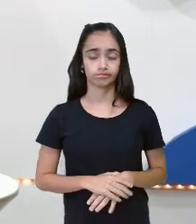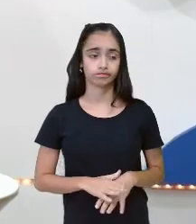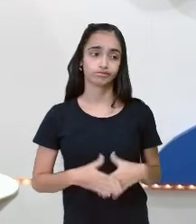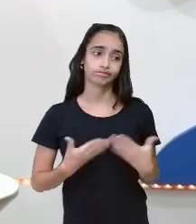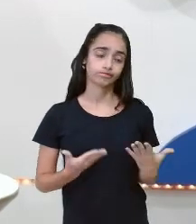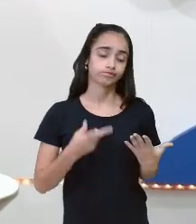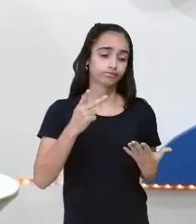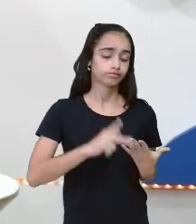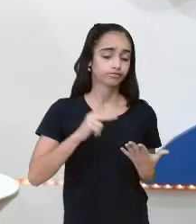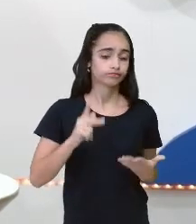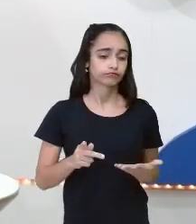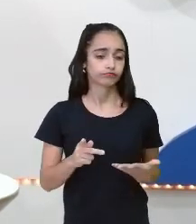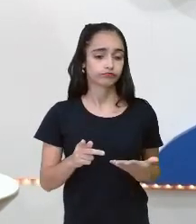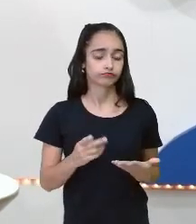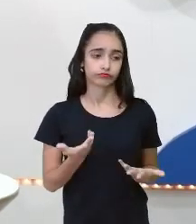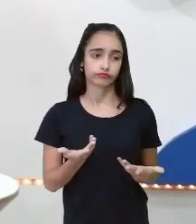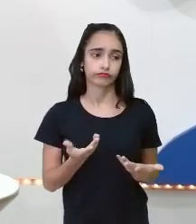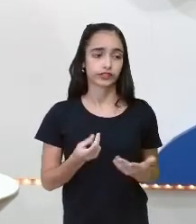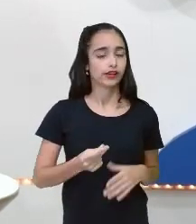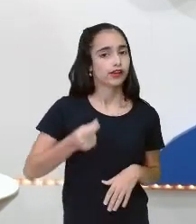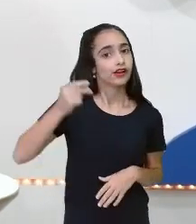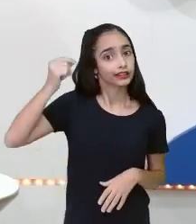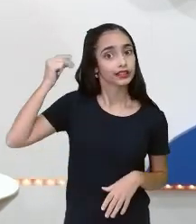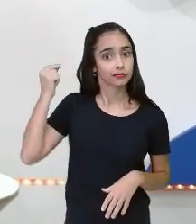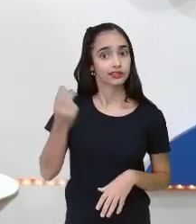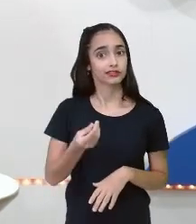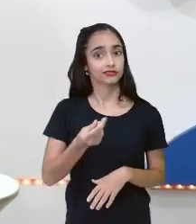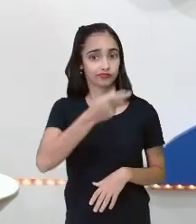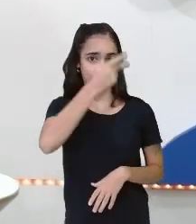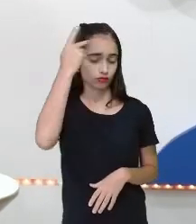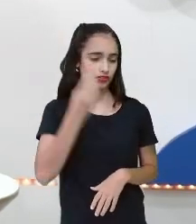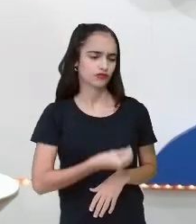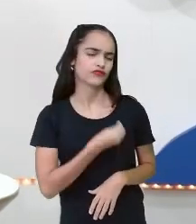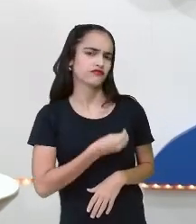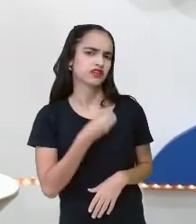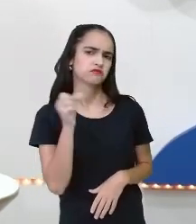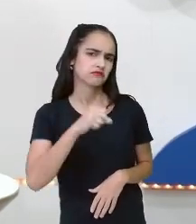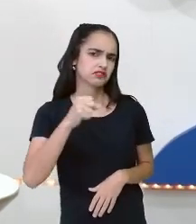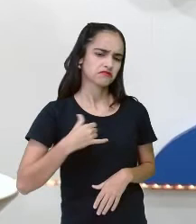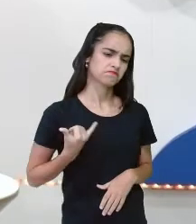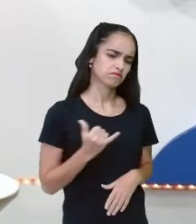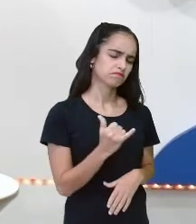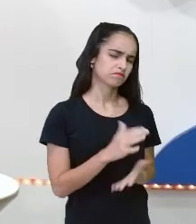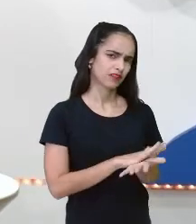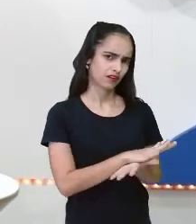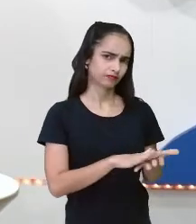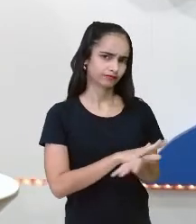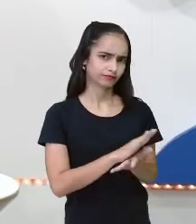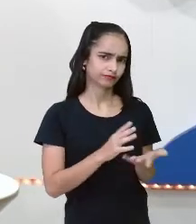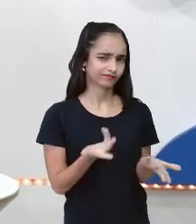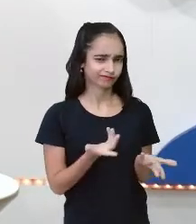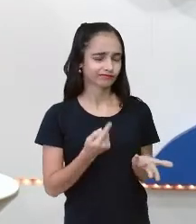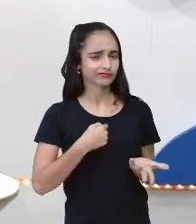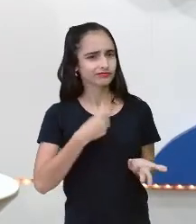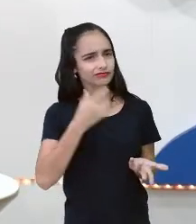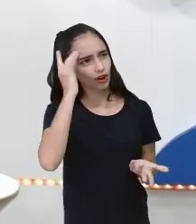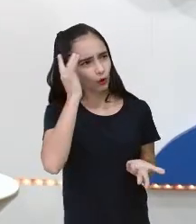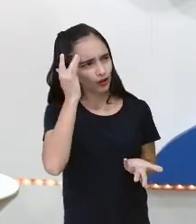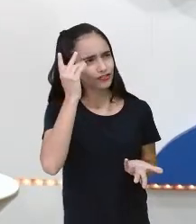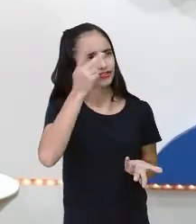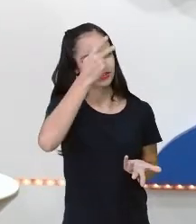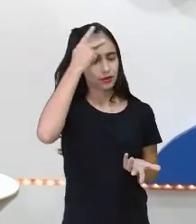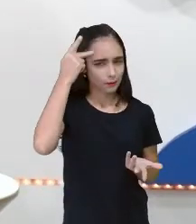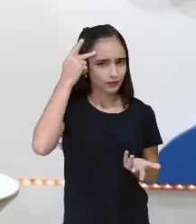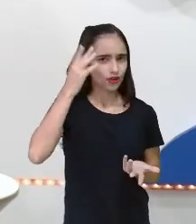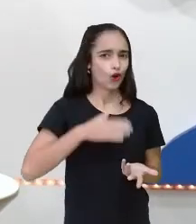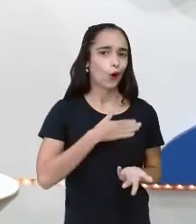Professora Sandra, antigamente as pessoas viviam sem energia elétrica, não é? Por uma parte, assim, eu acho que até se divertiam mais